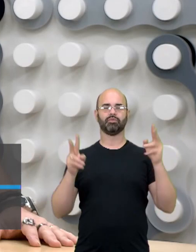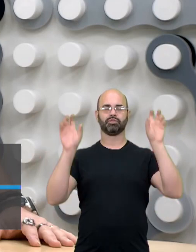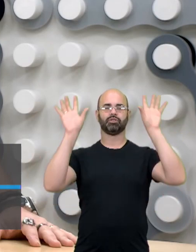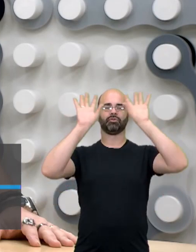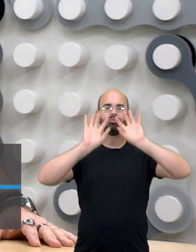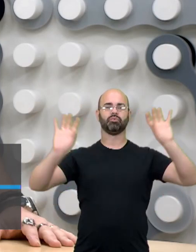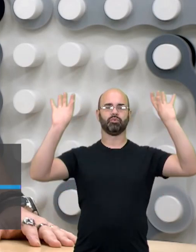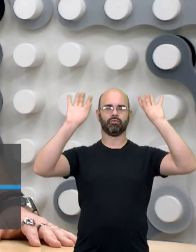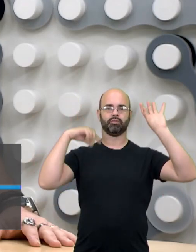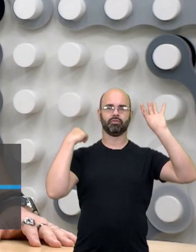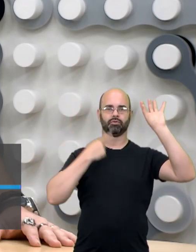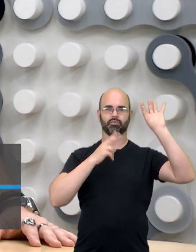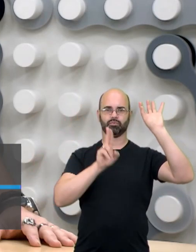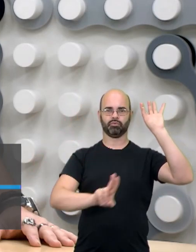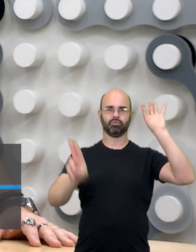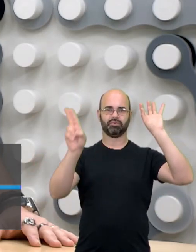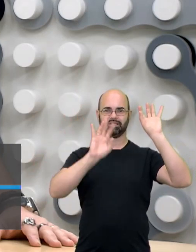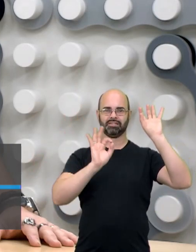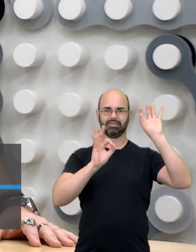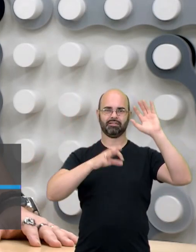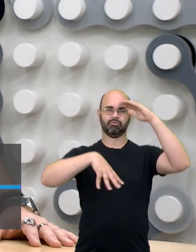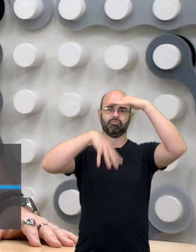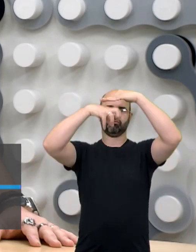muito, né, aqueles